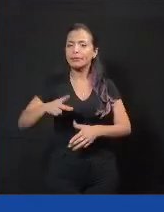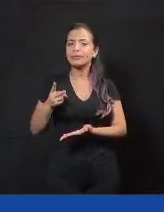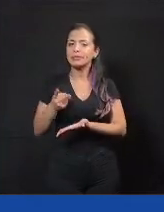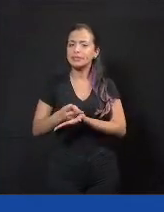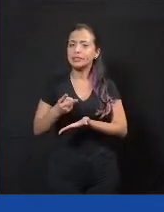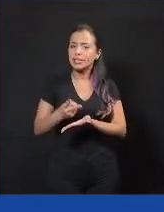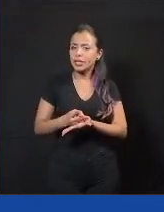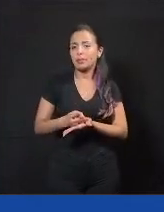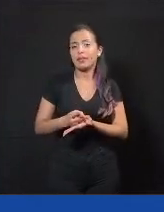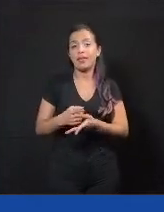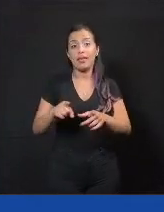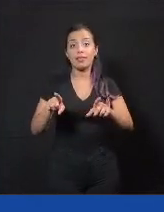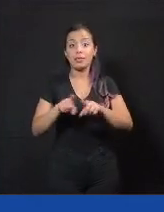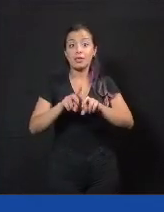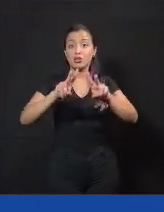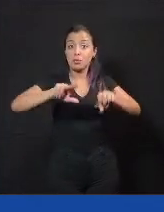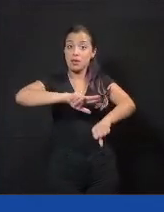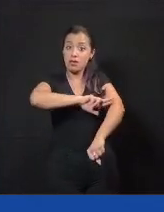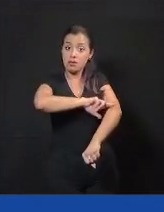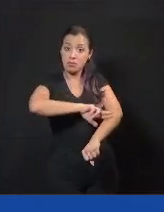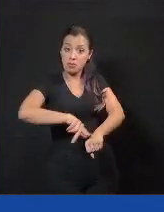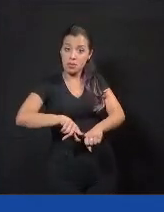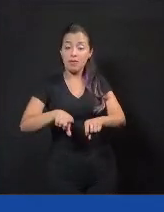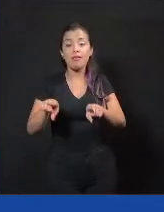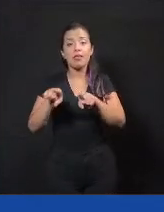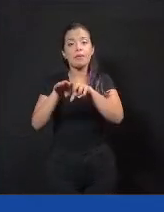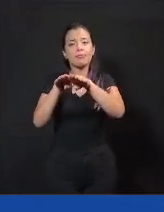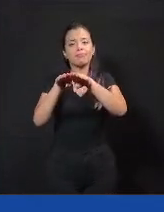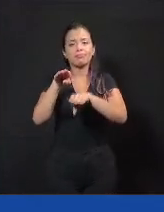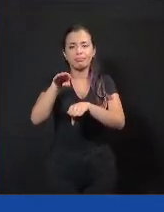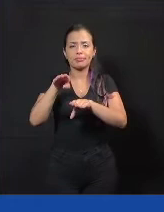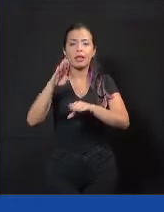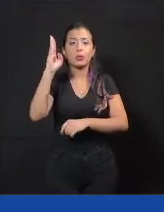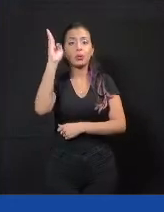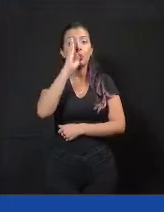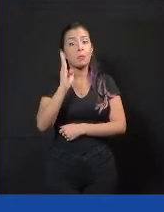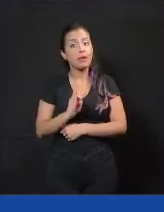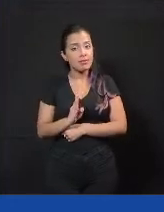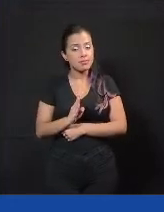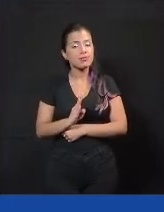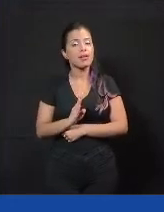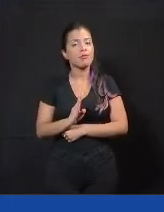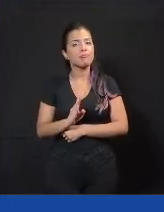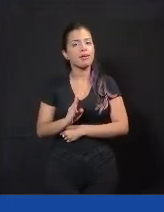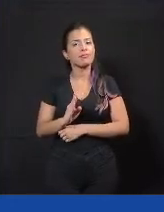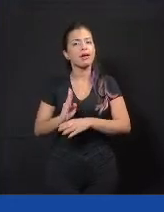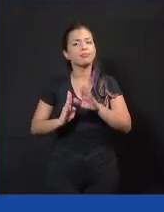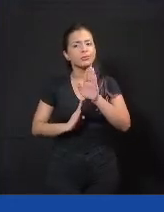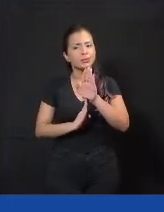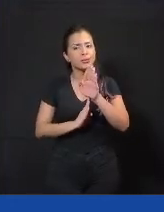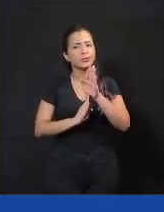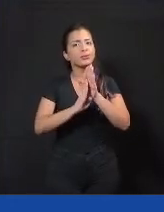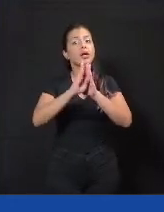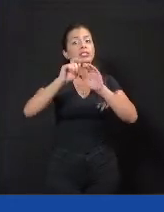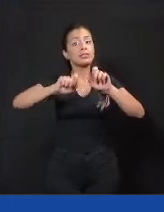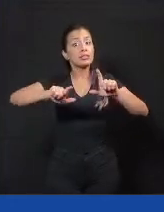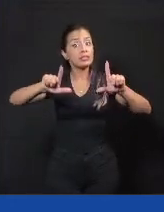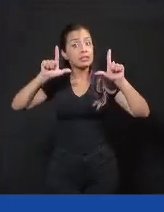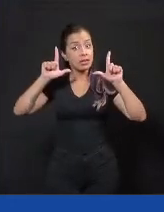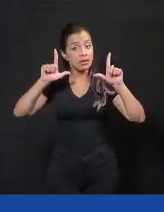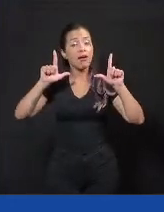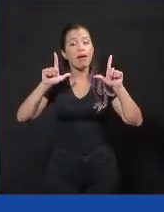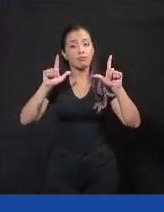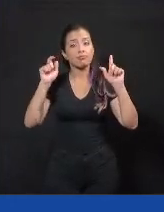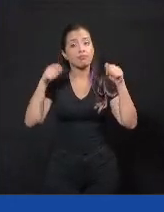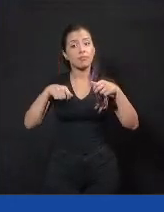questão racial e a questão da desigualdade no Brasil tem surgido de uma maneira mais evidente, tem sido comentada de maneira